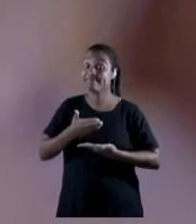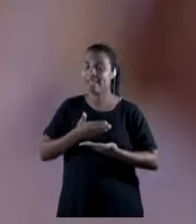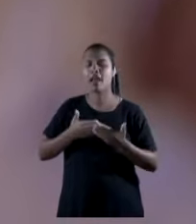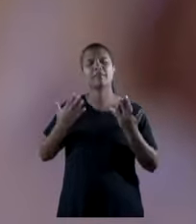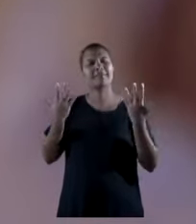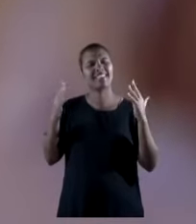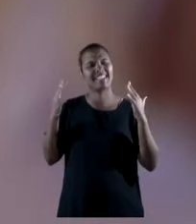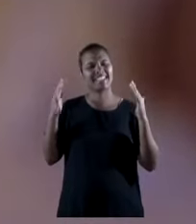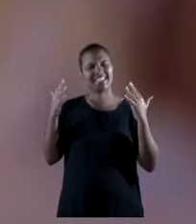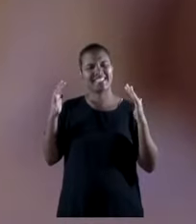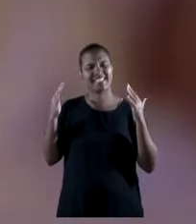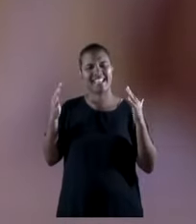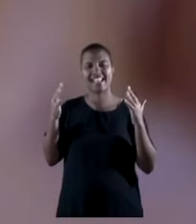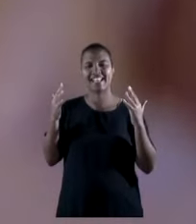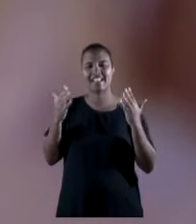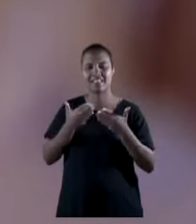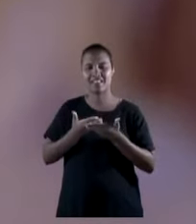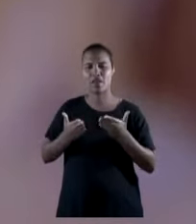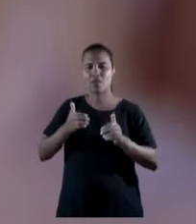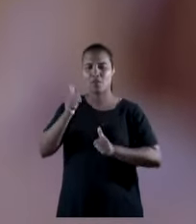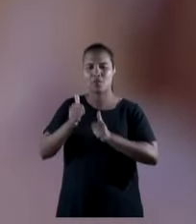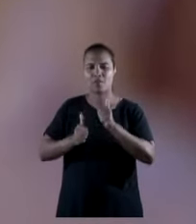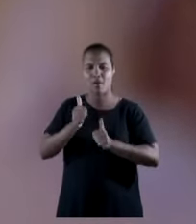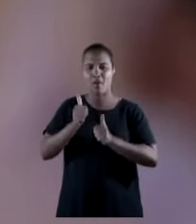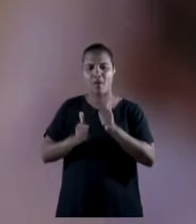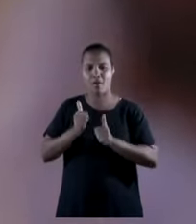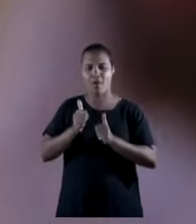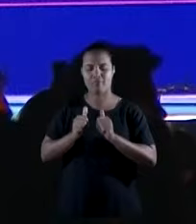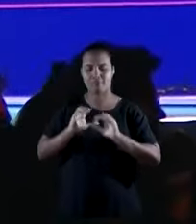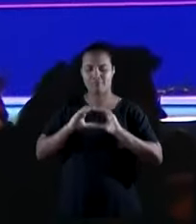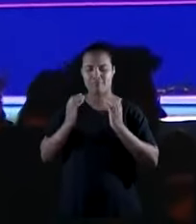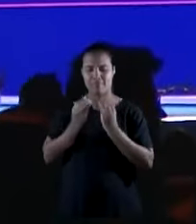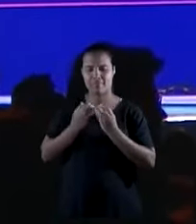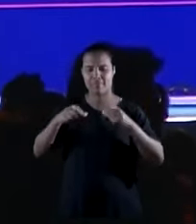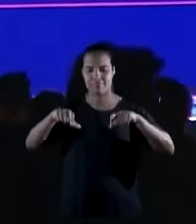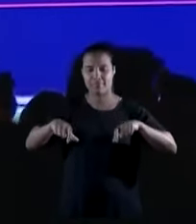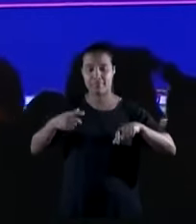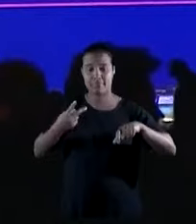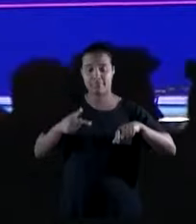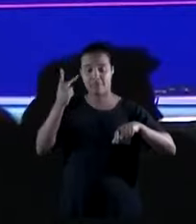Parabéns para vocês que fazem o futebol paulista sempre melhor.